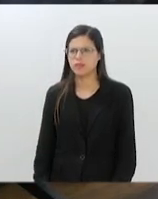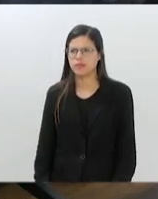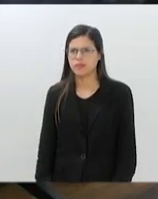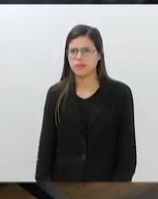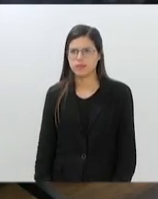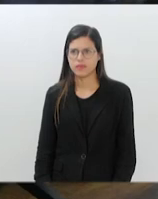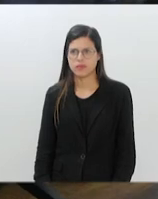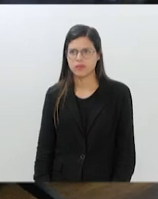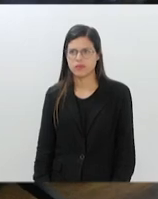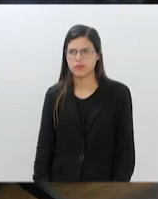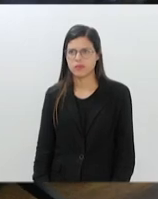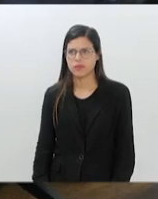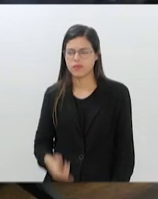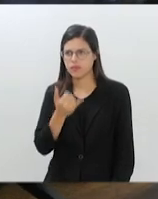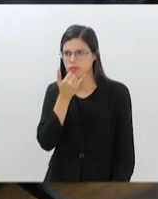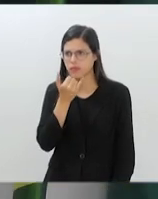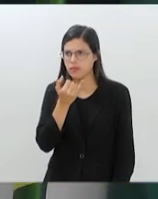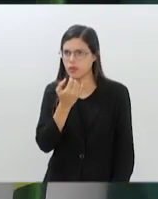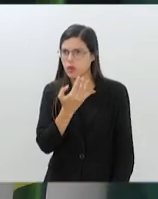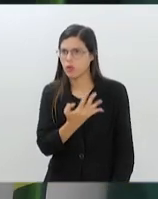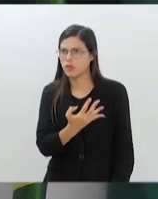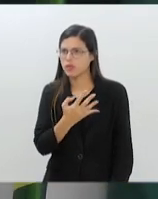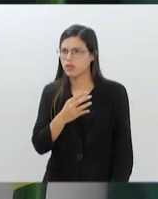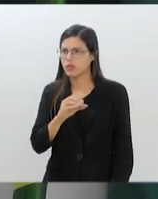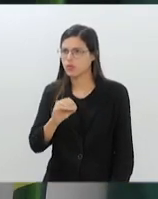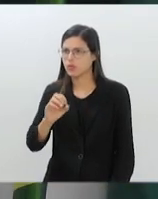ah não desculpa 408.000